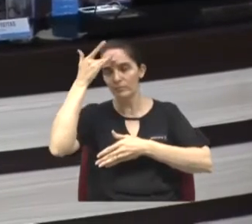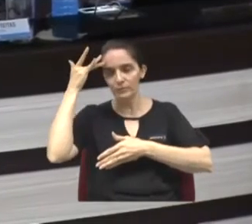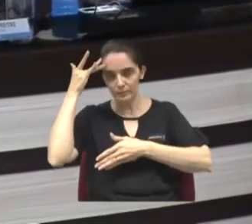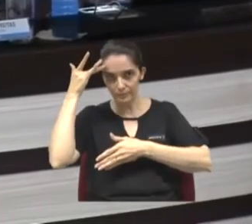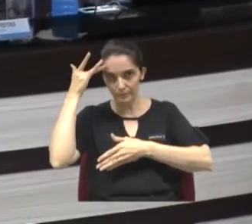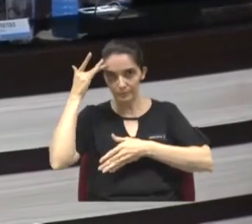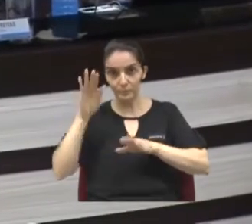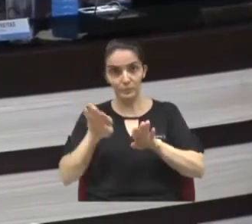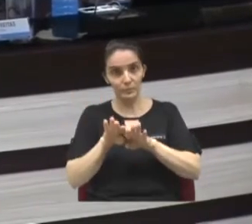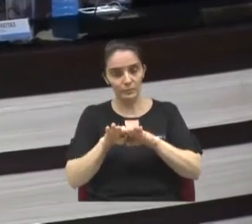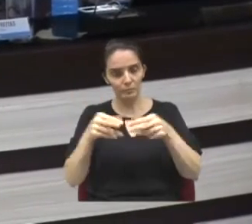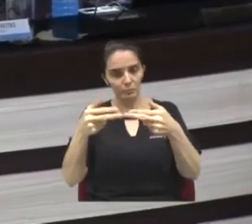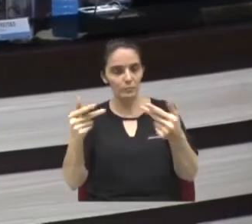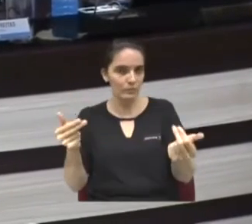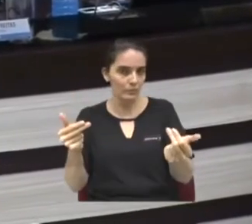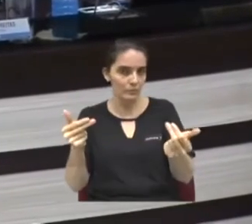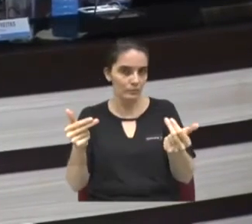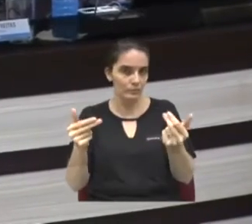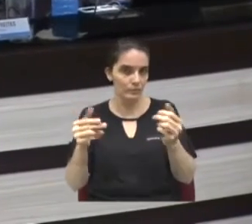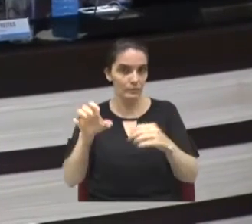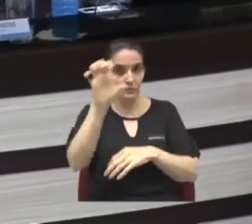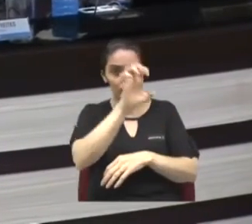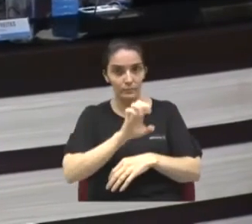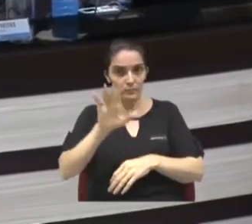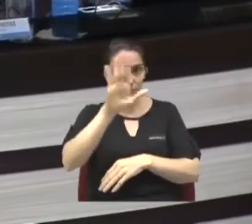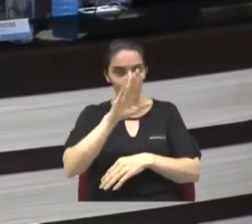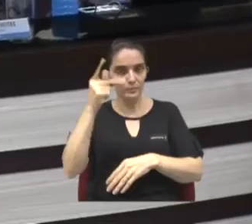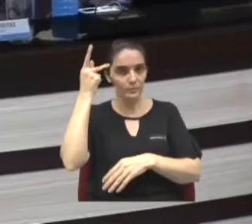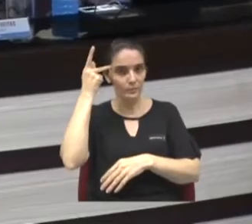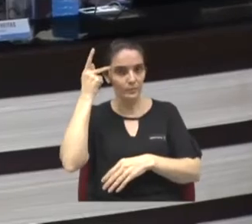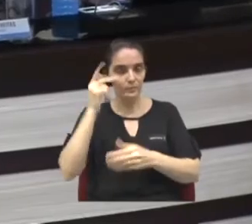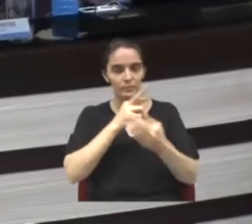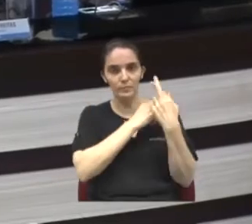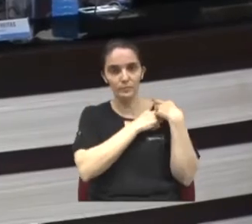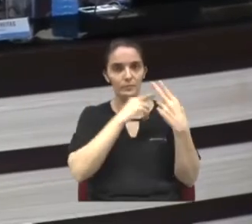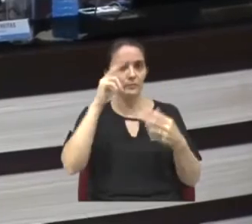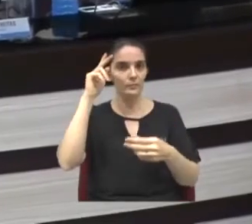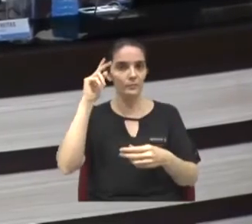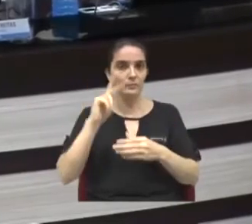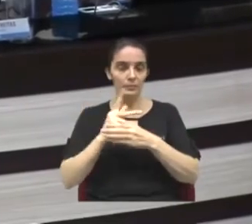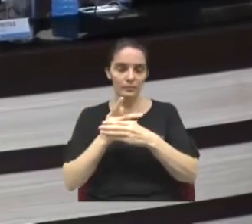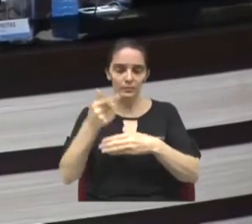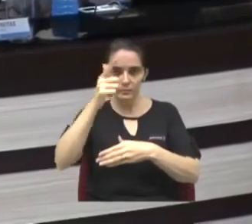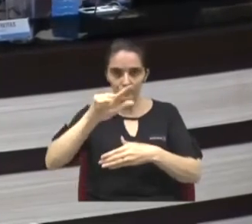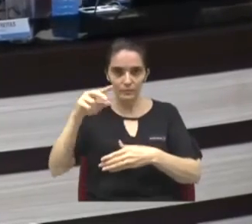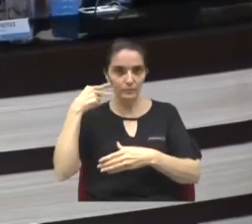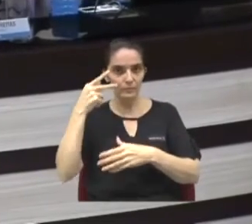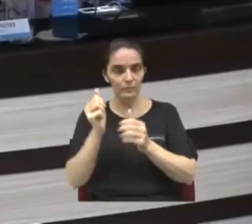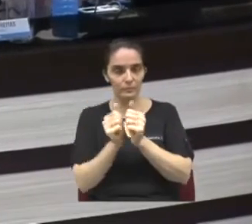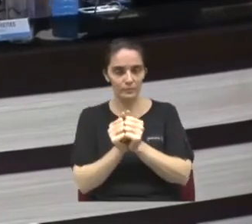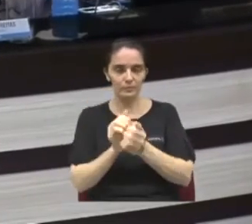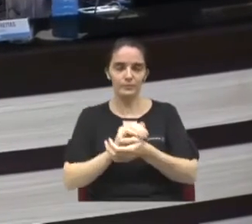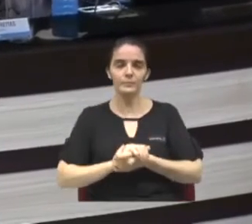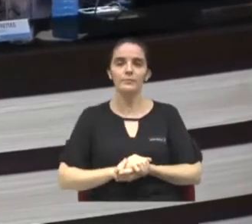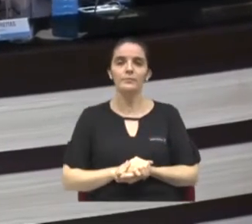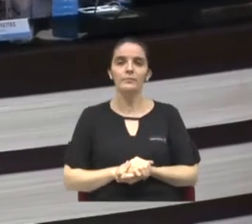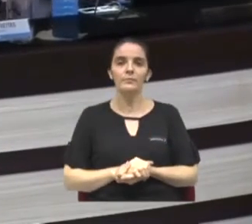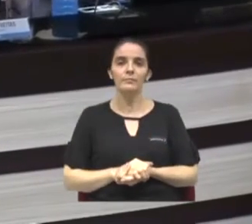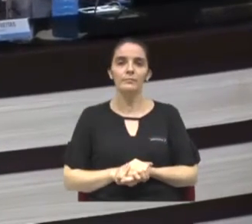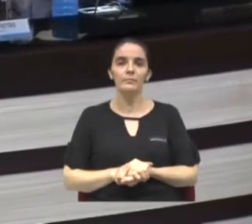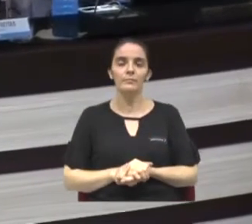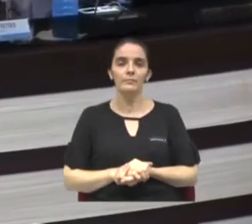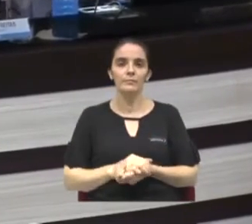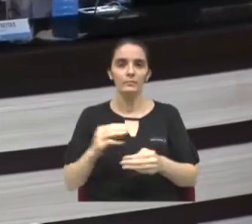e cargas no Estado de São Paulo. Autoria, Helder do Táxi, vereador e outros vereadores. A